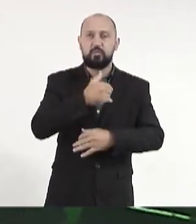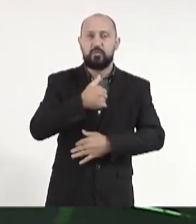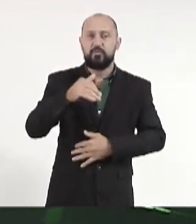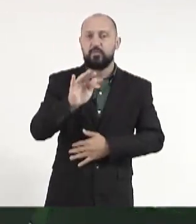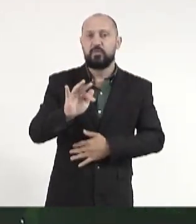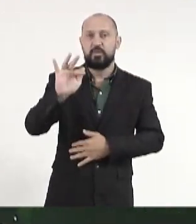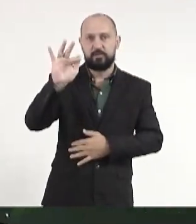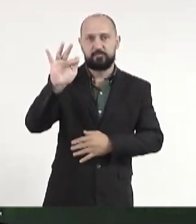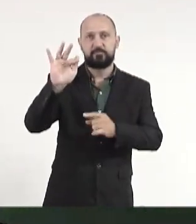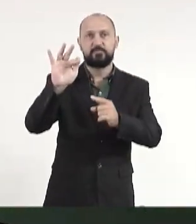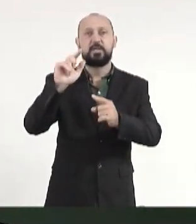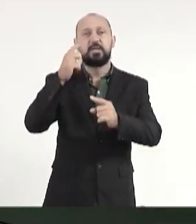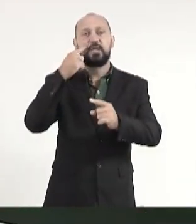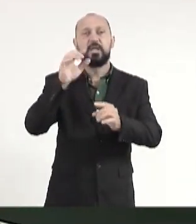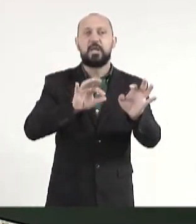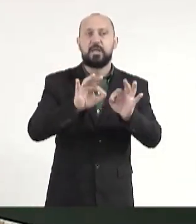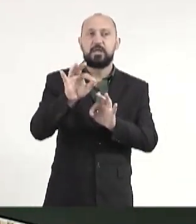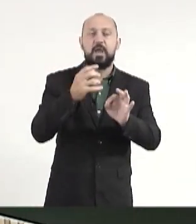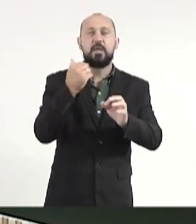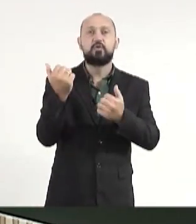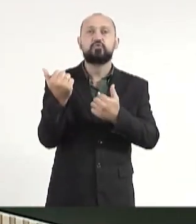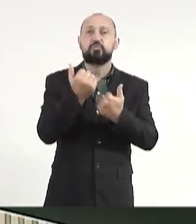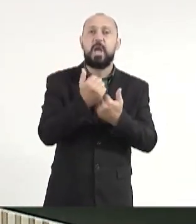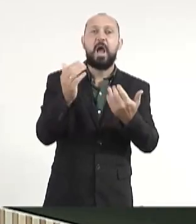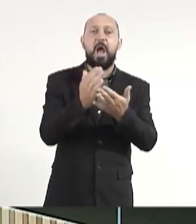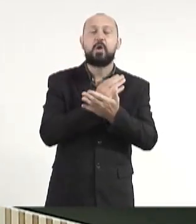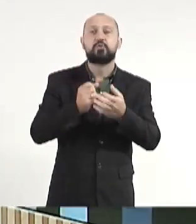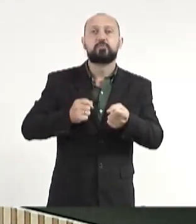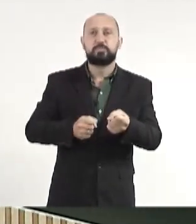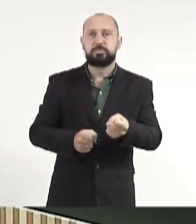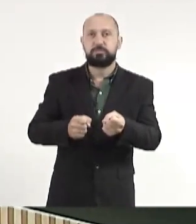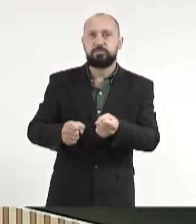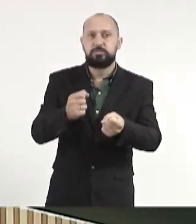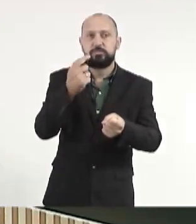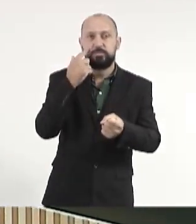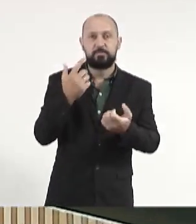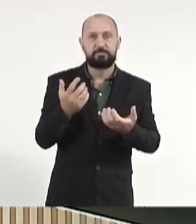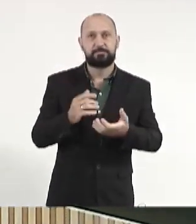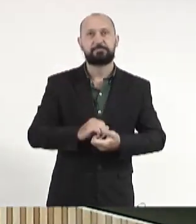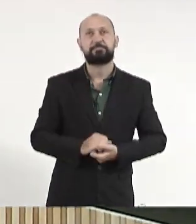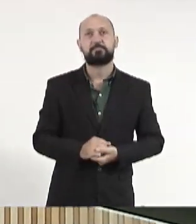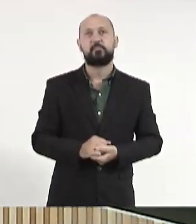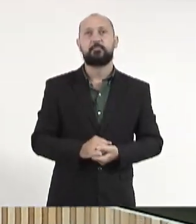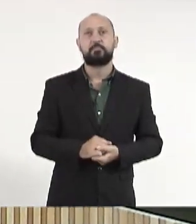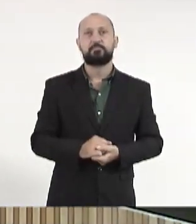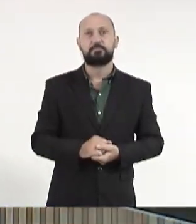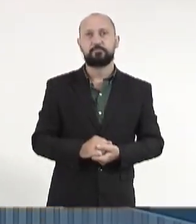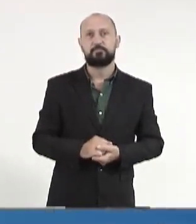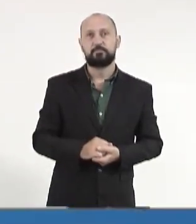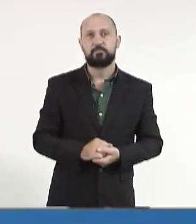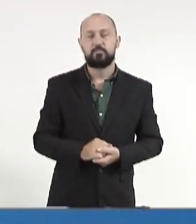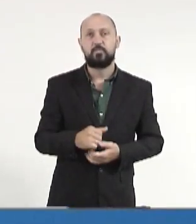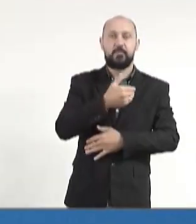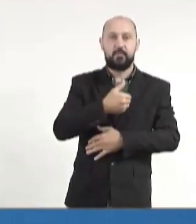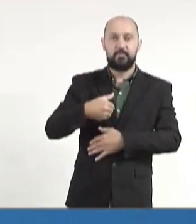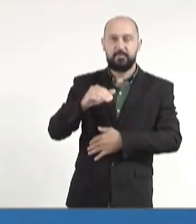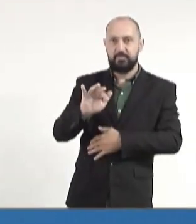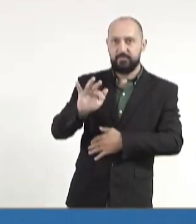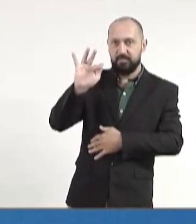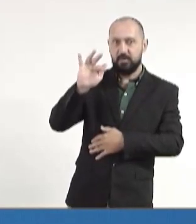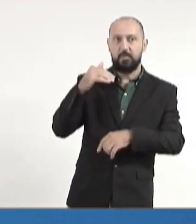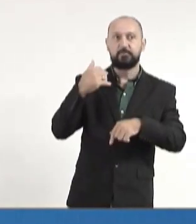agora sobre uma fala do deputado Pedro Kemp durante o pequeno expediente da sessão de hoje. O parlamentar